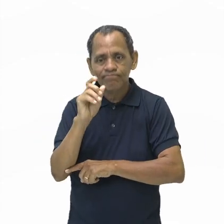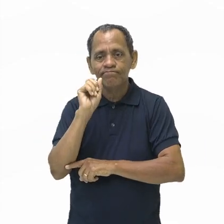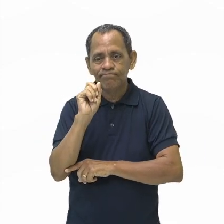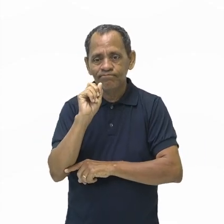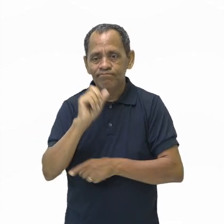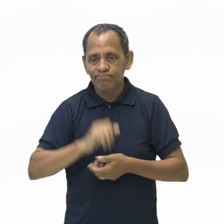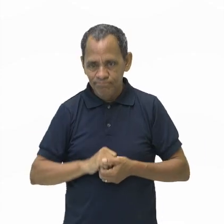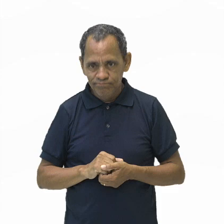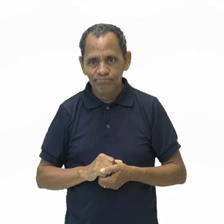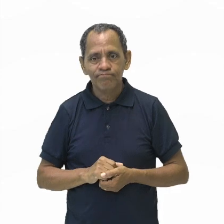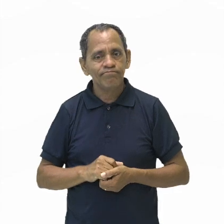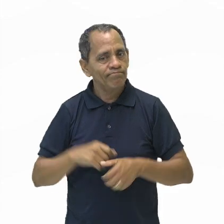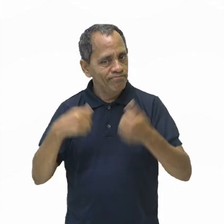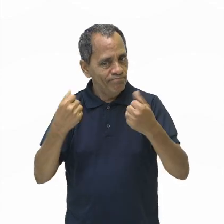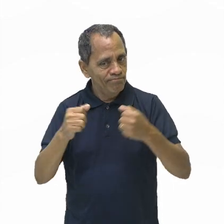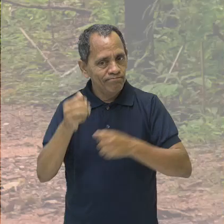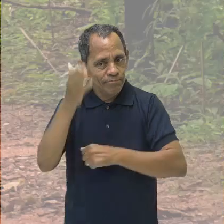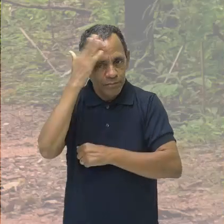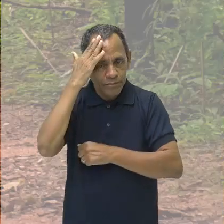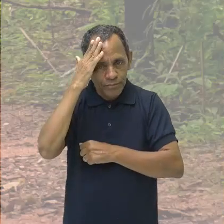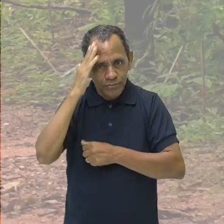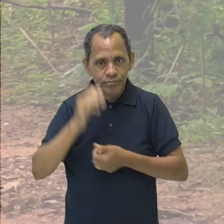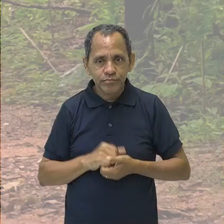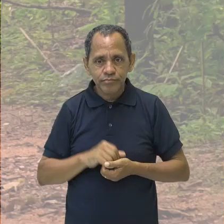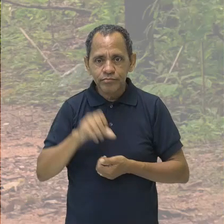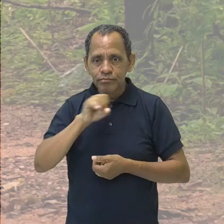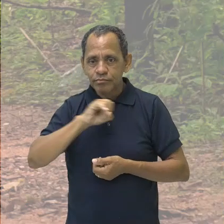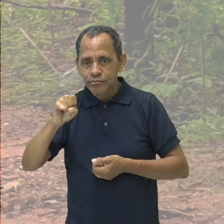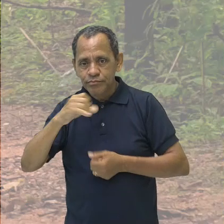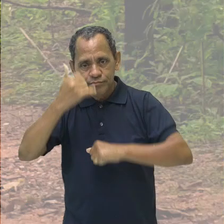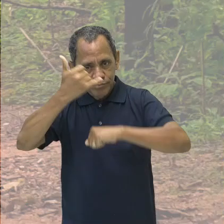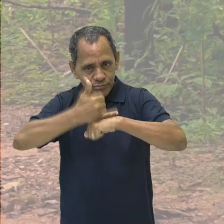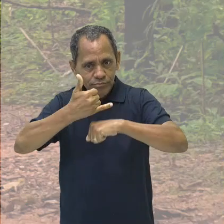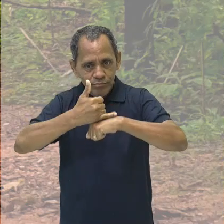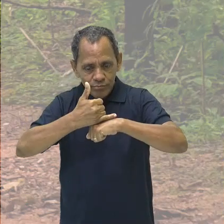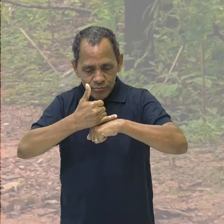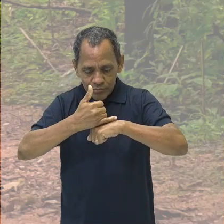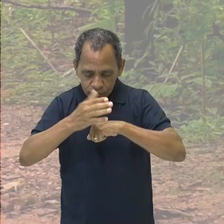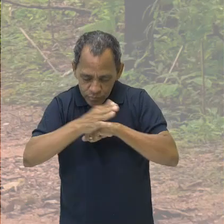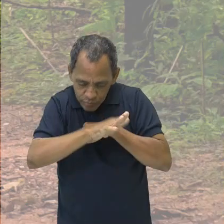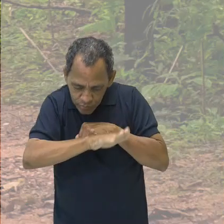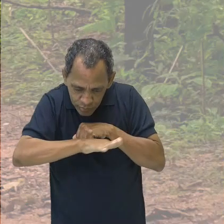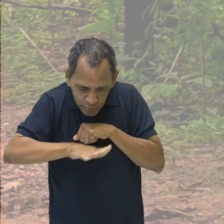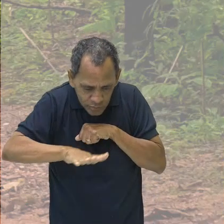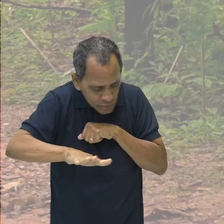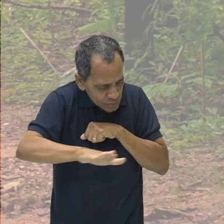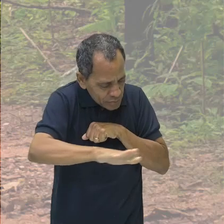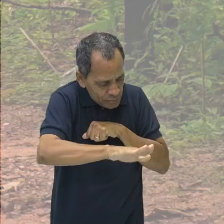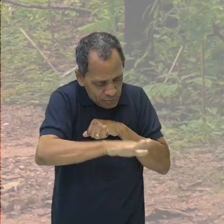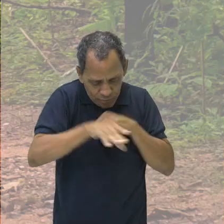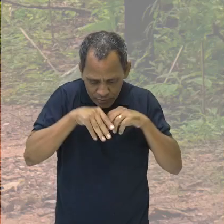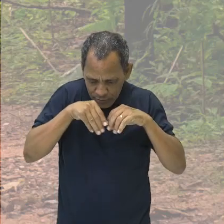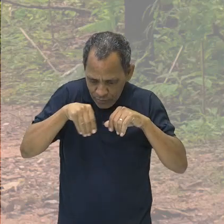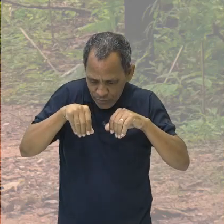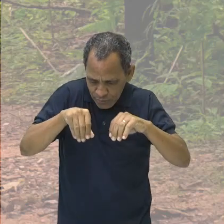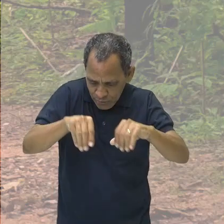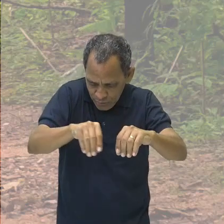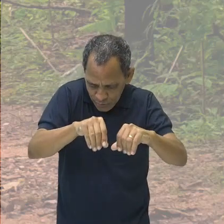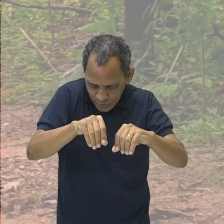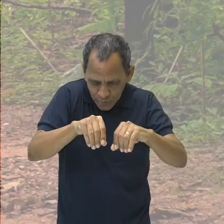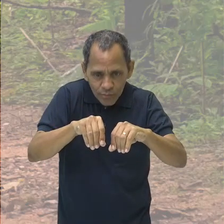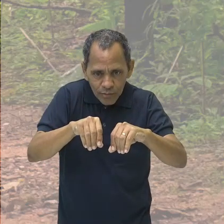você precisa entender. Quando esses metais estão no solo, né, e esse solo a planta